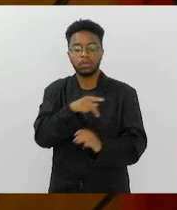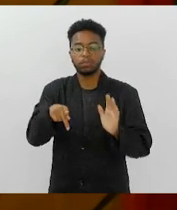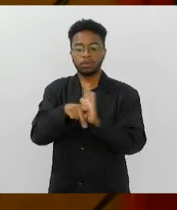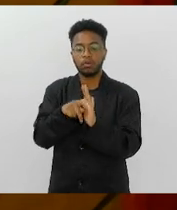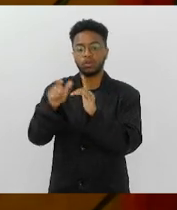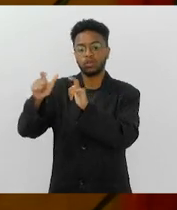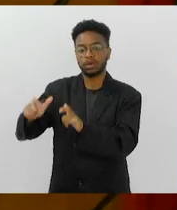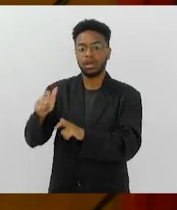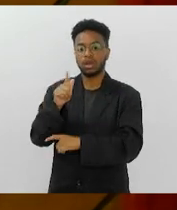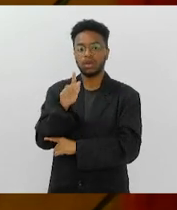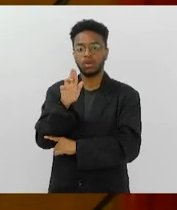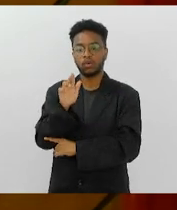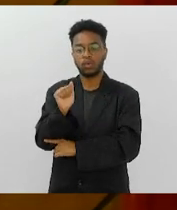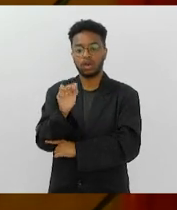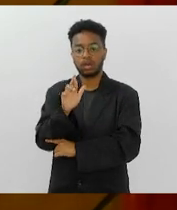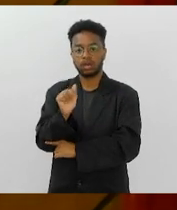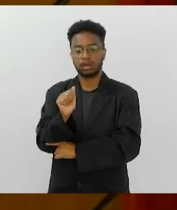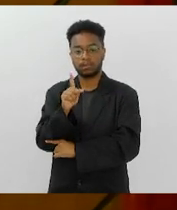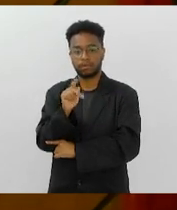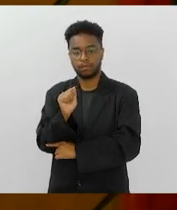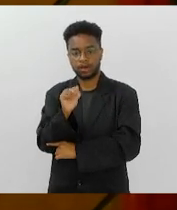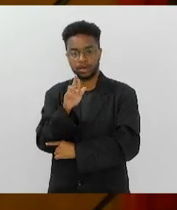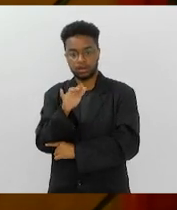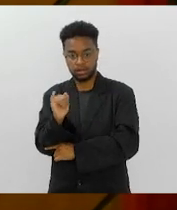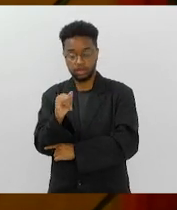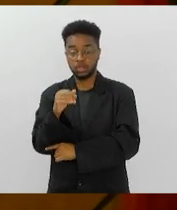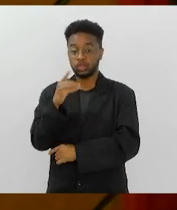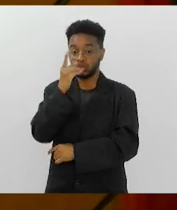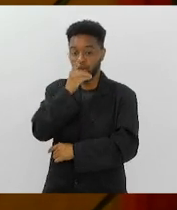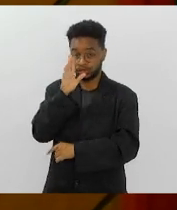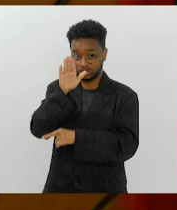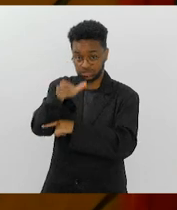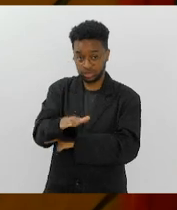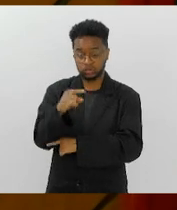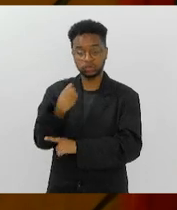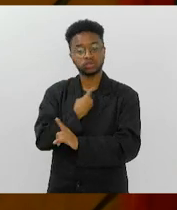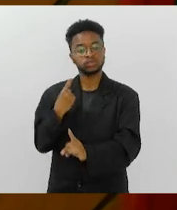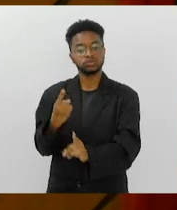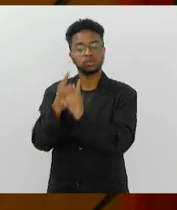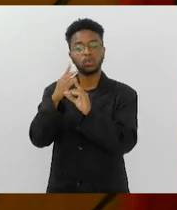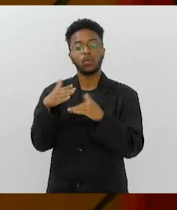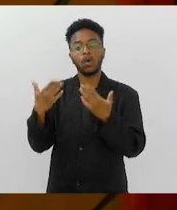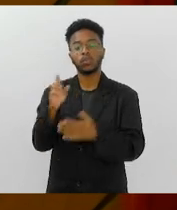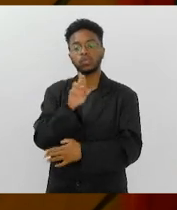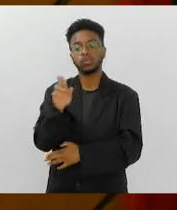Domingo à tarde, à noite, veio o resultado, o nome do aluno, nós entramos mais uma vez em contato com